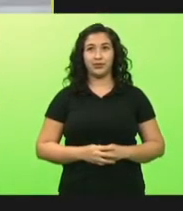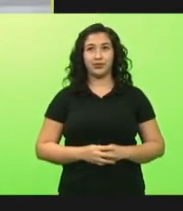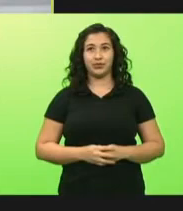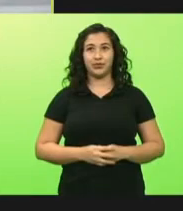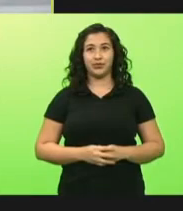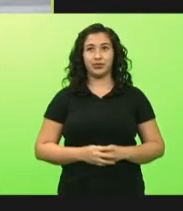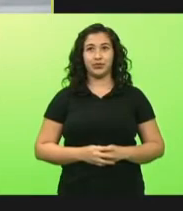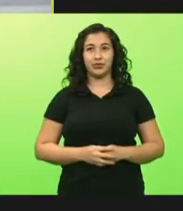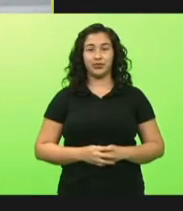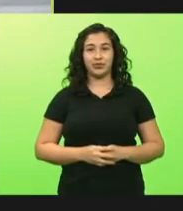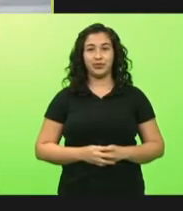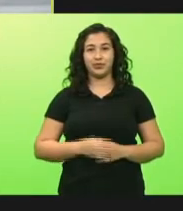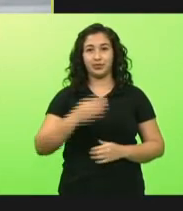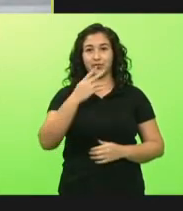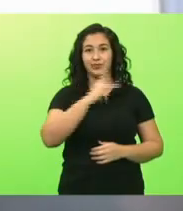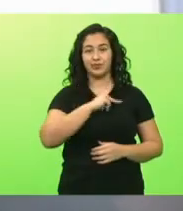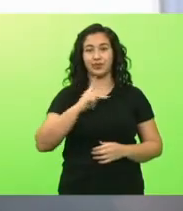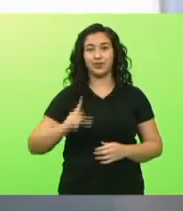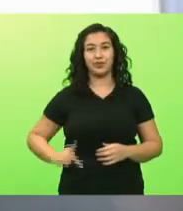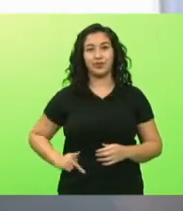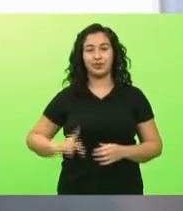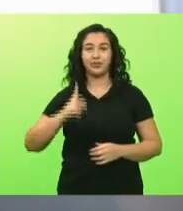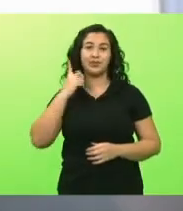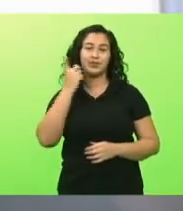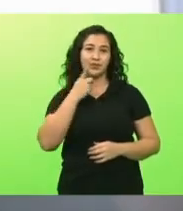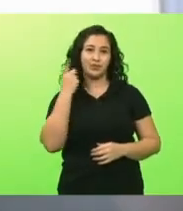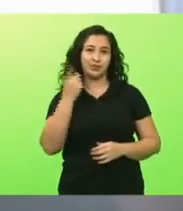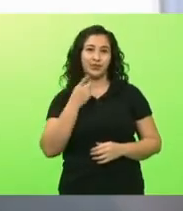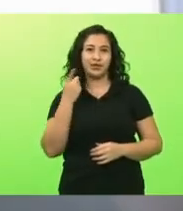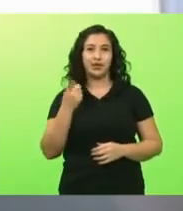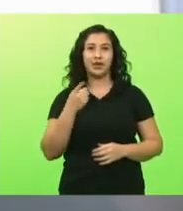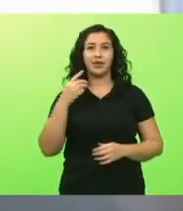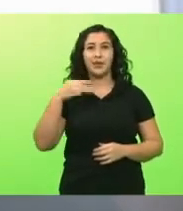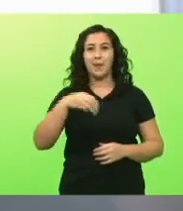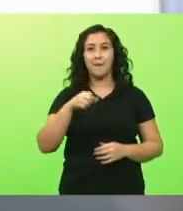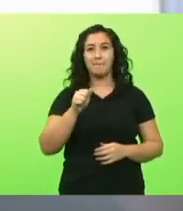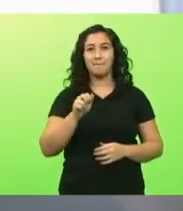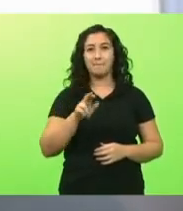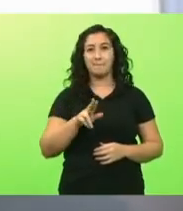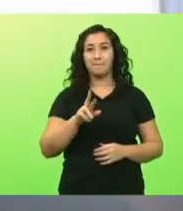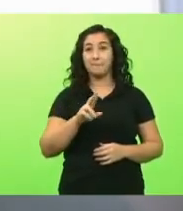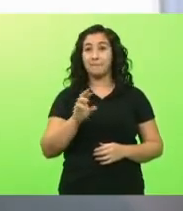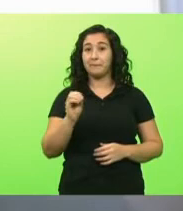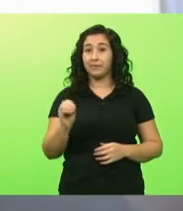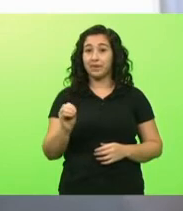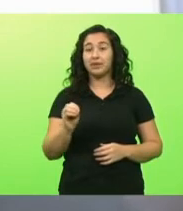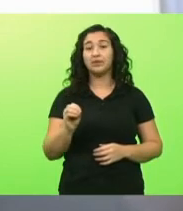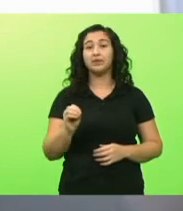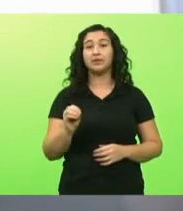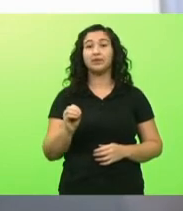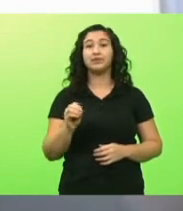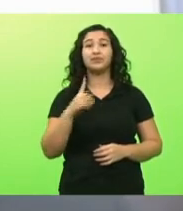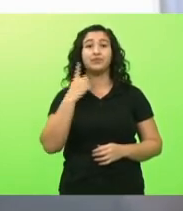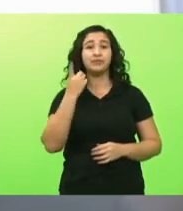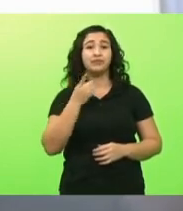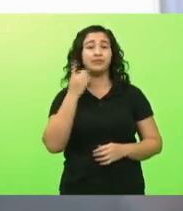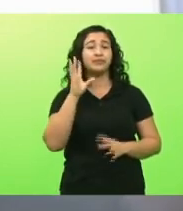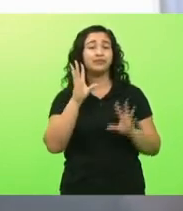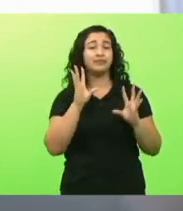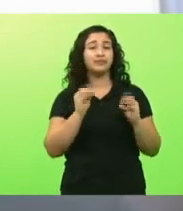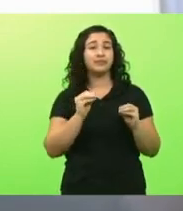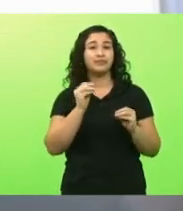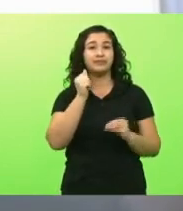Senhor presidente, deputado Mauro de Nadal, senhores deputados,